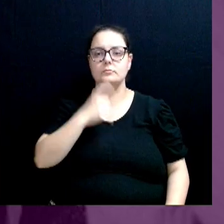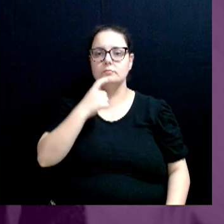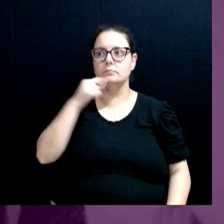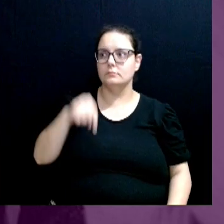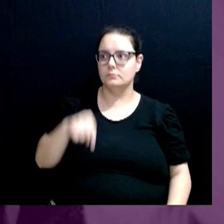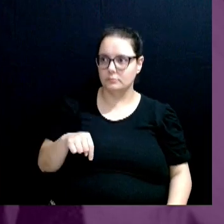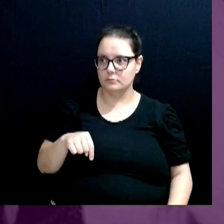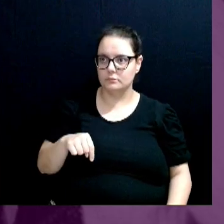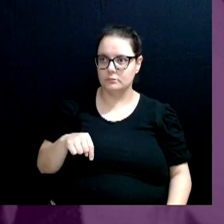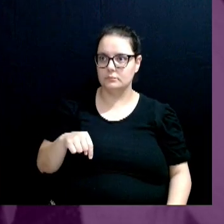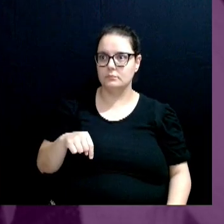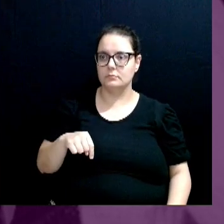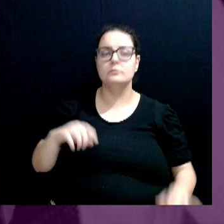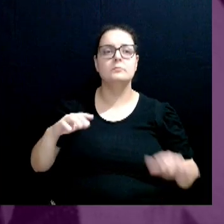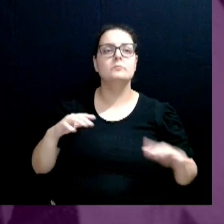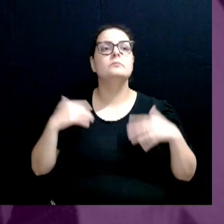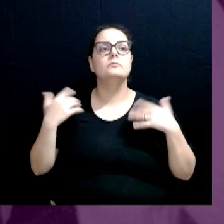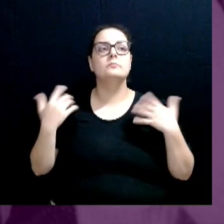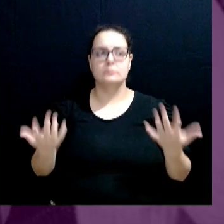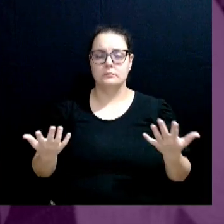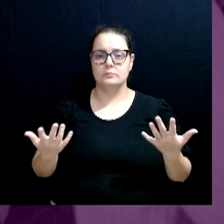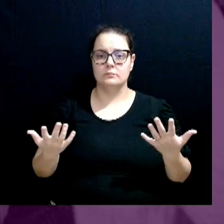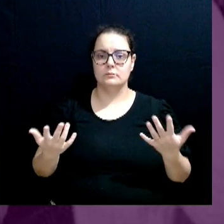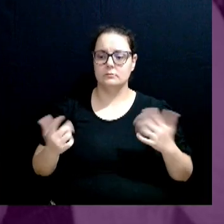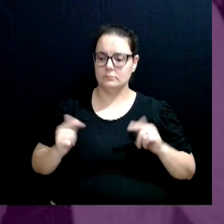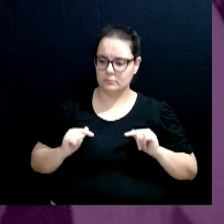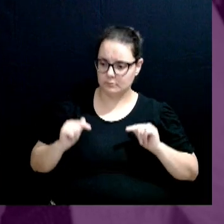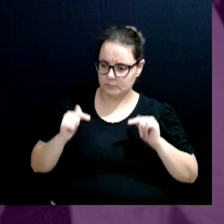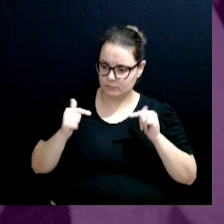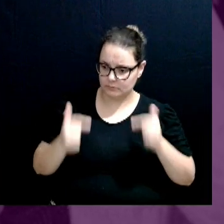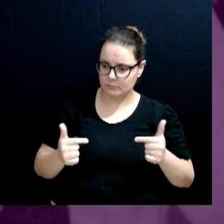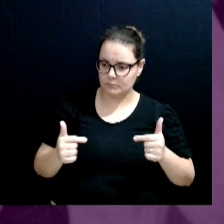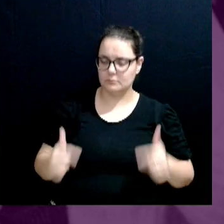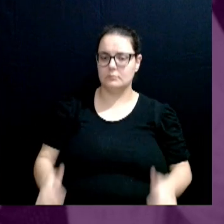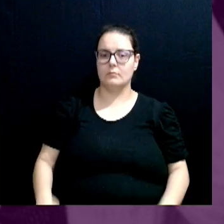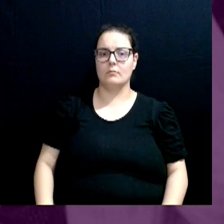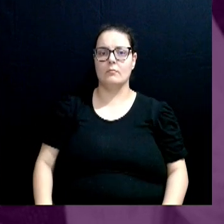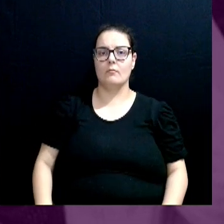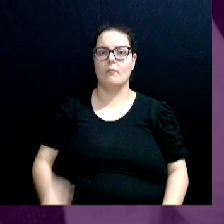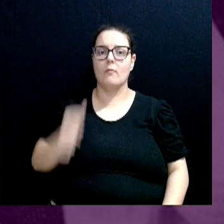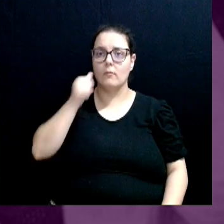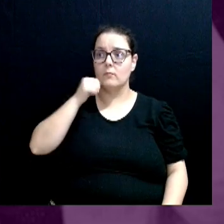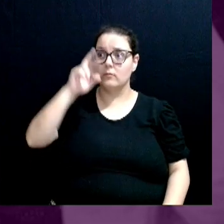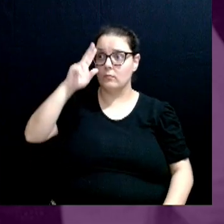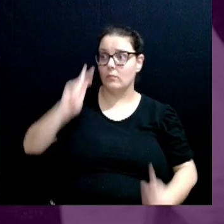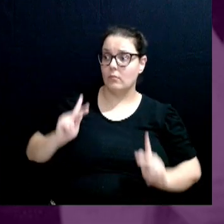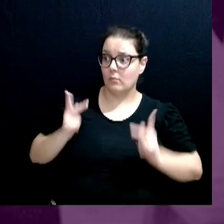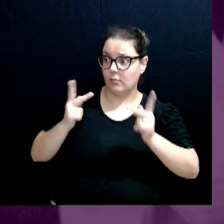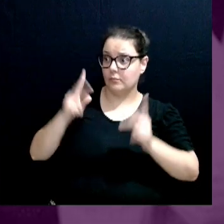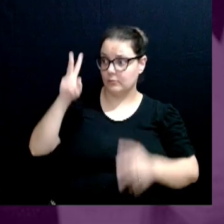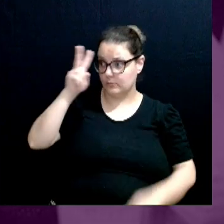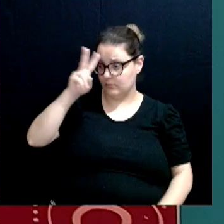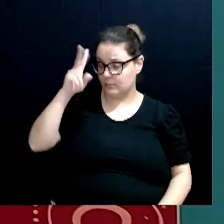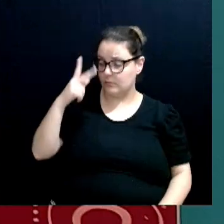quais são as lutas que a senhora venceu durante a sua história aqui em